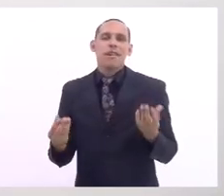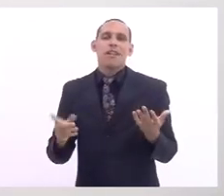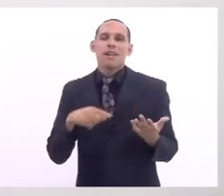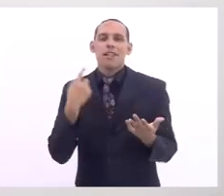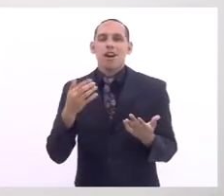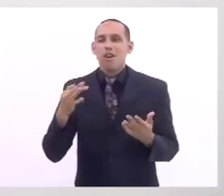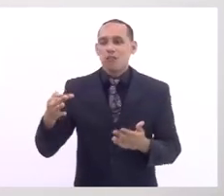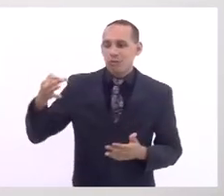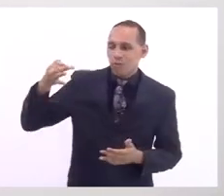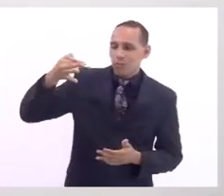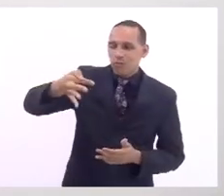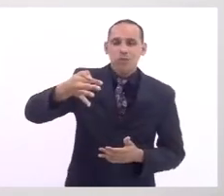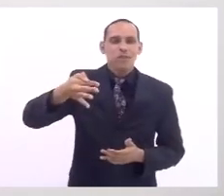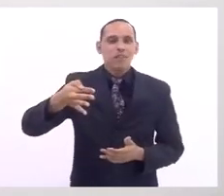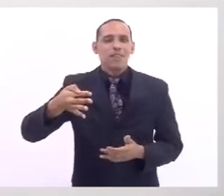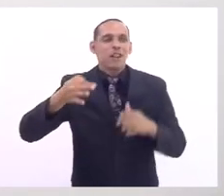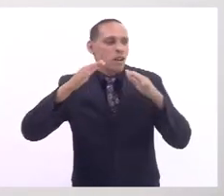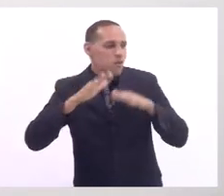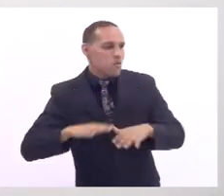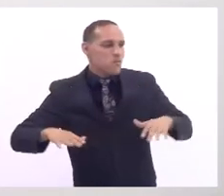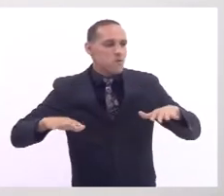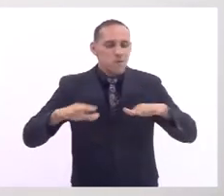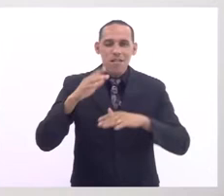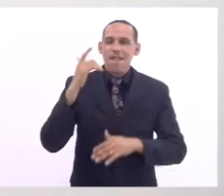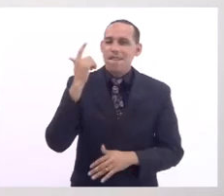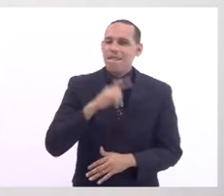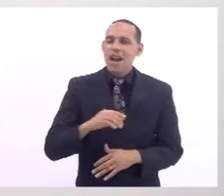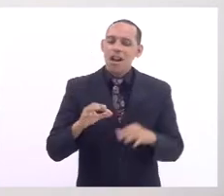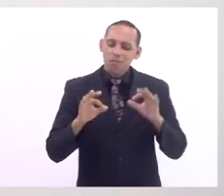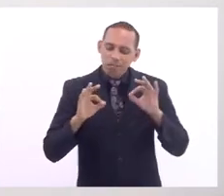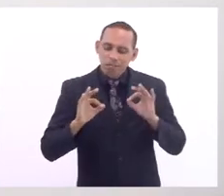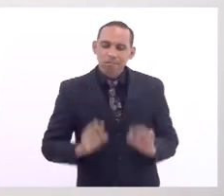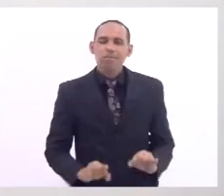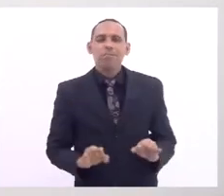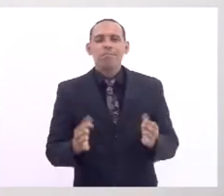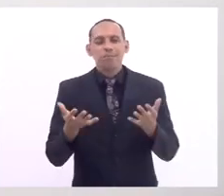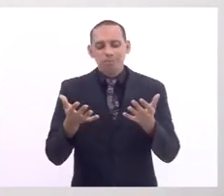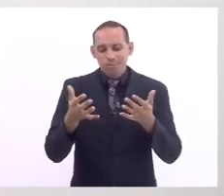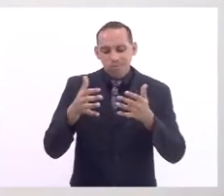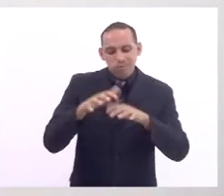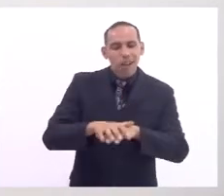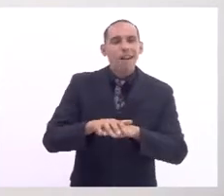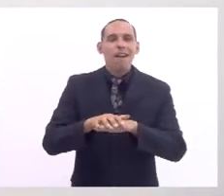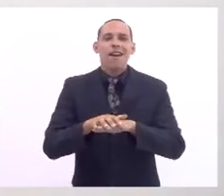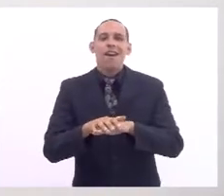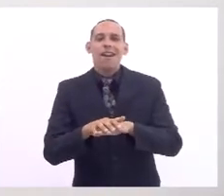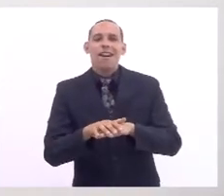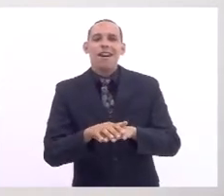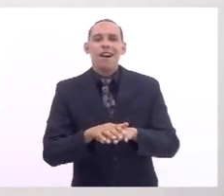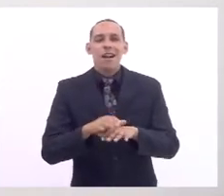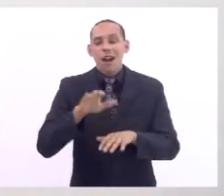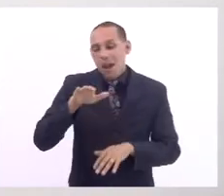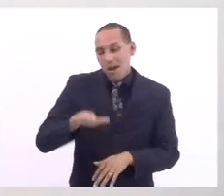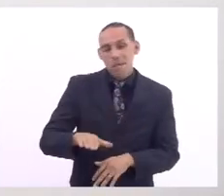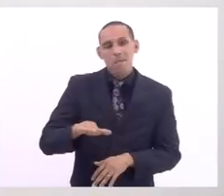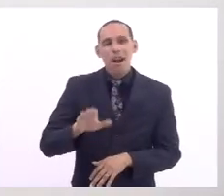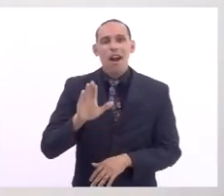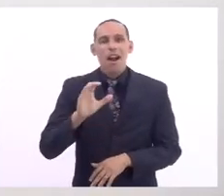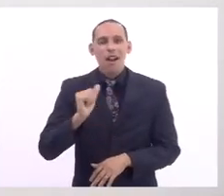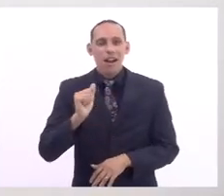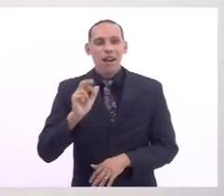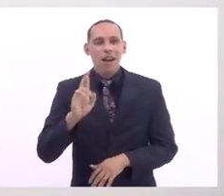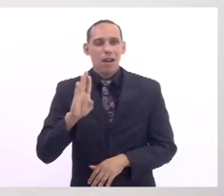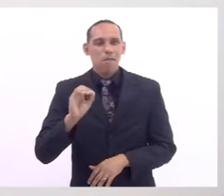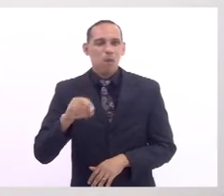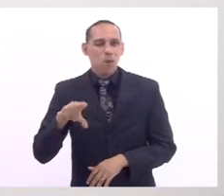um futuro aí é para todos que seja um futuro justo que seja um futuro inclusivo o que sejam futuro de Baixo Carbono é eu me